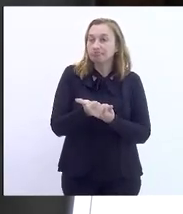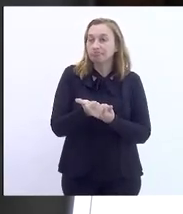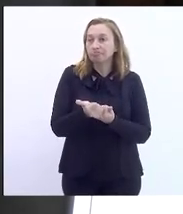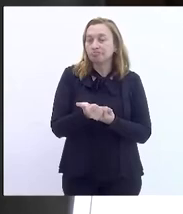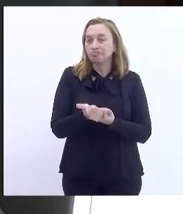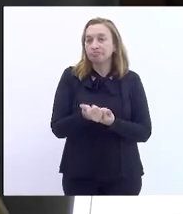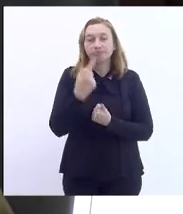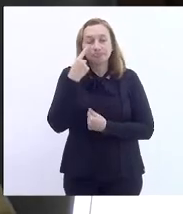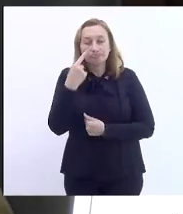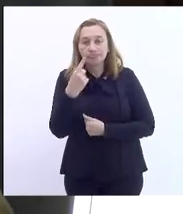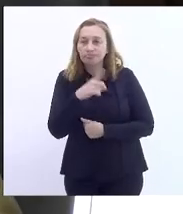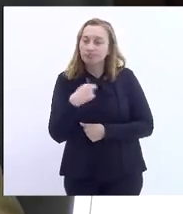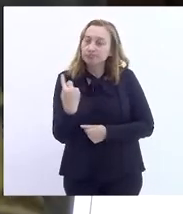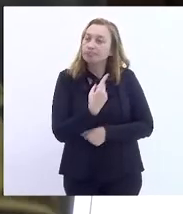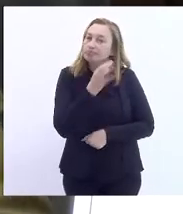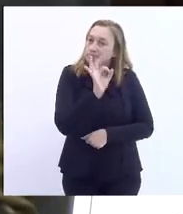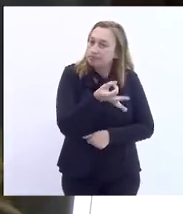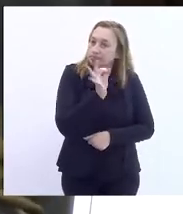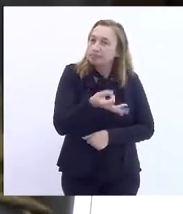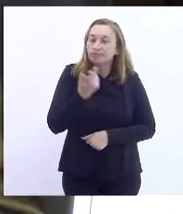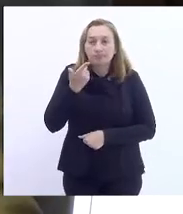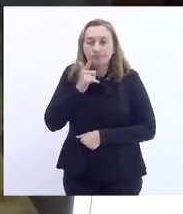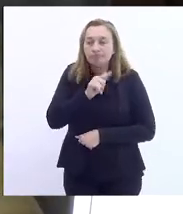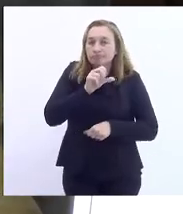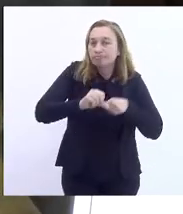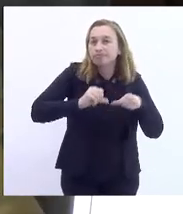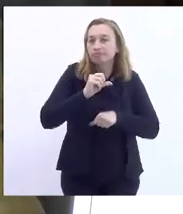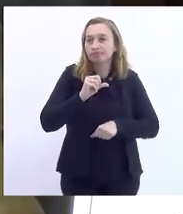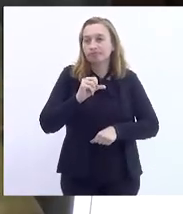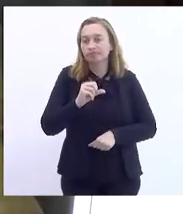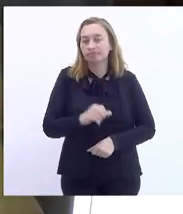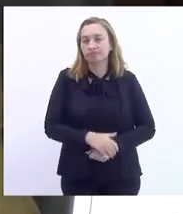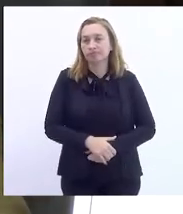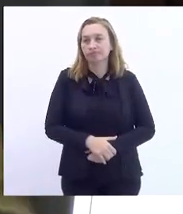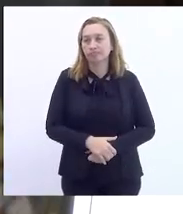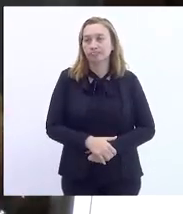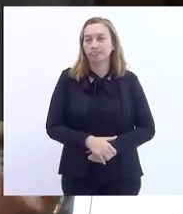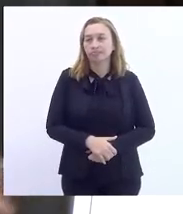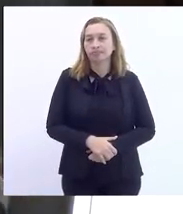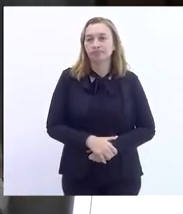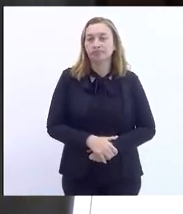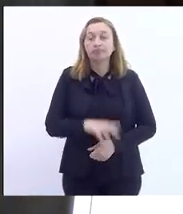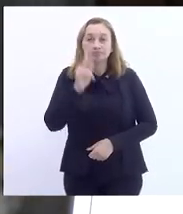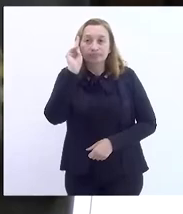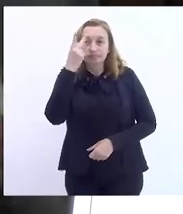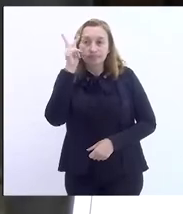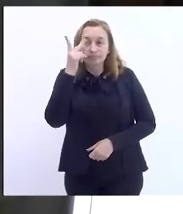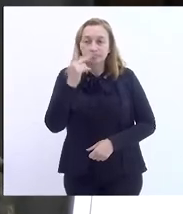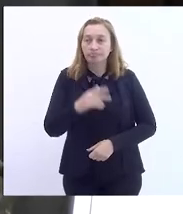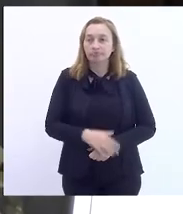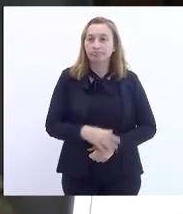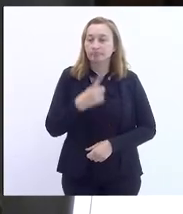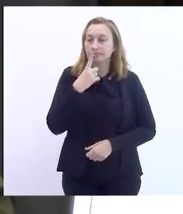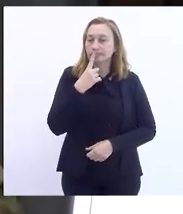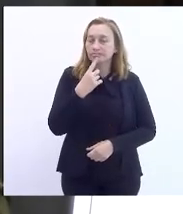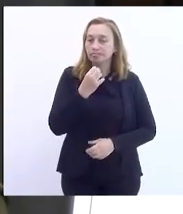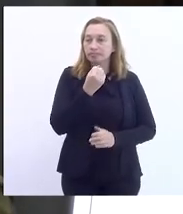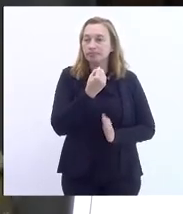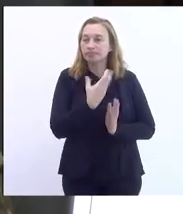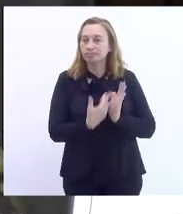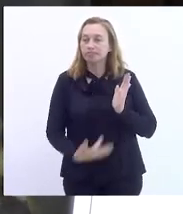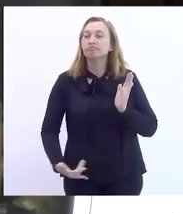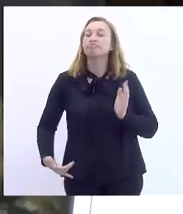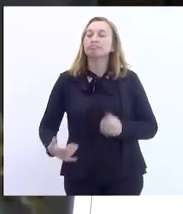para ver se a gente de fato consegue mudar né Essa história de tanto sangue